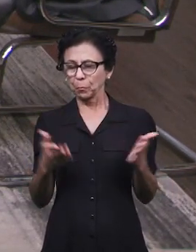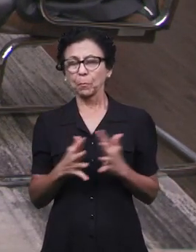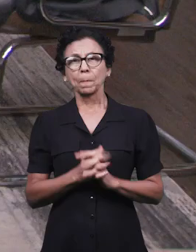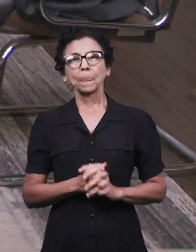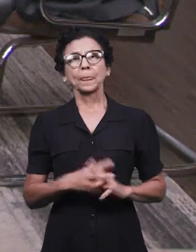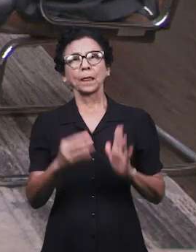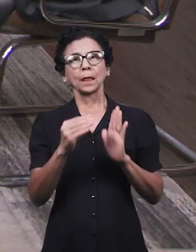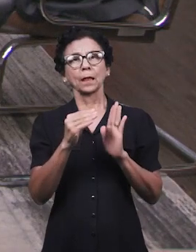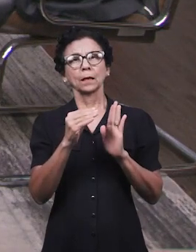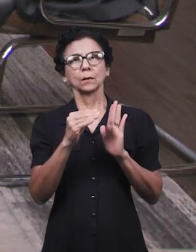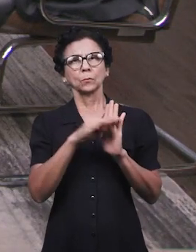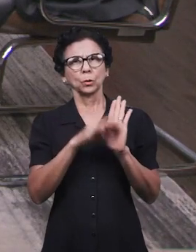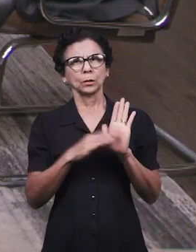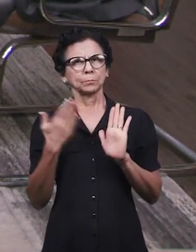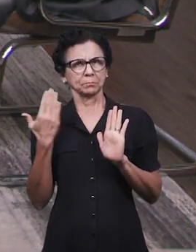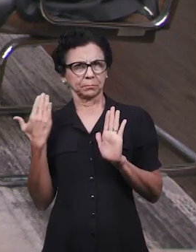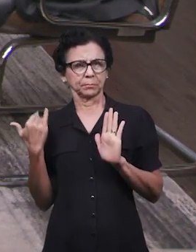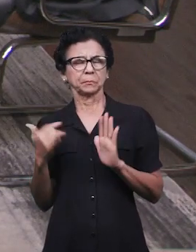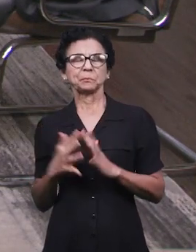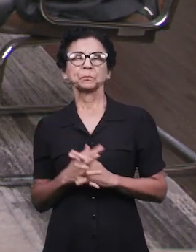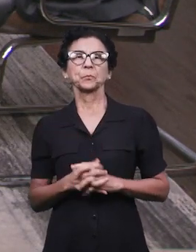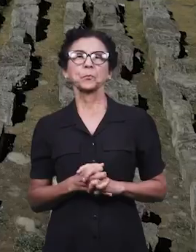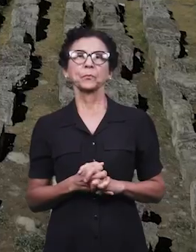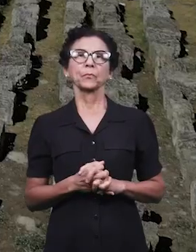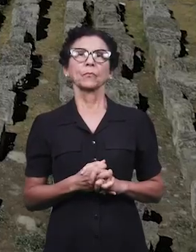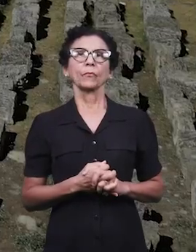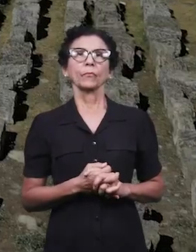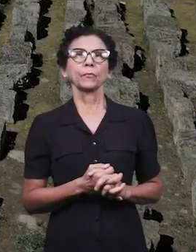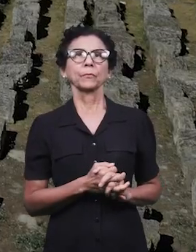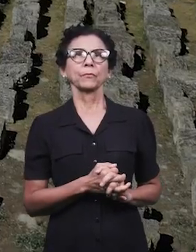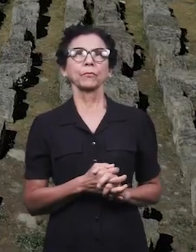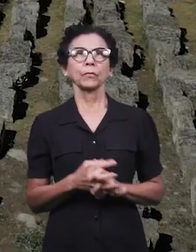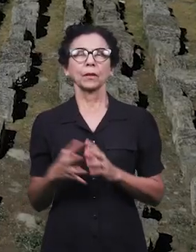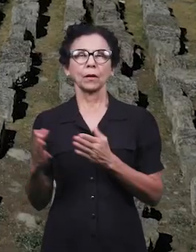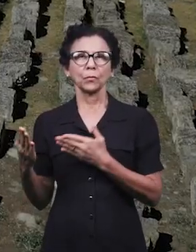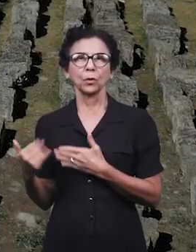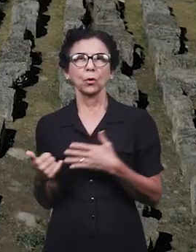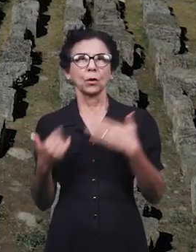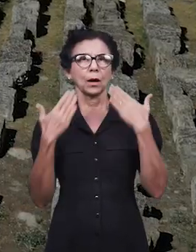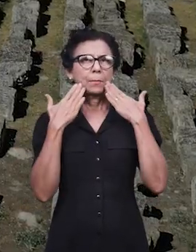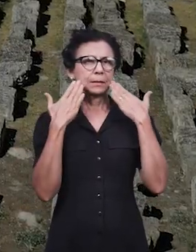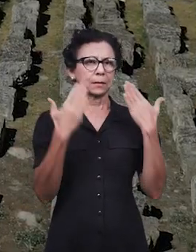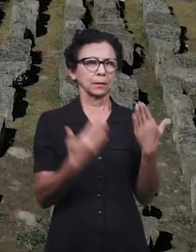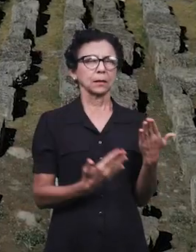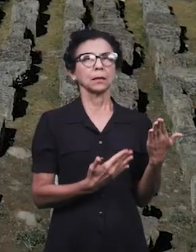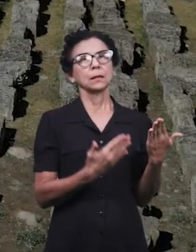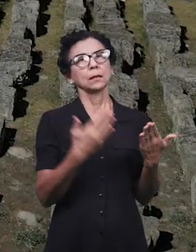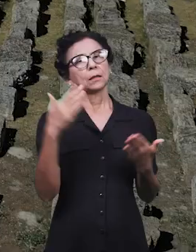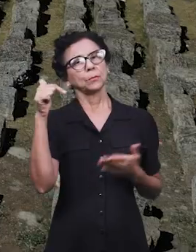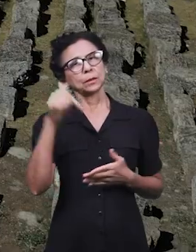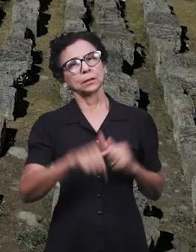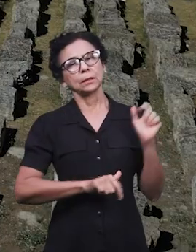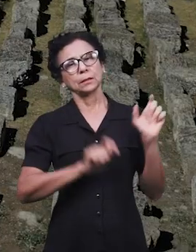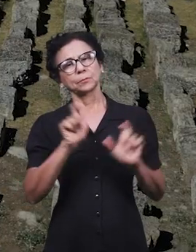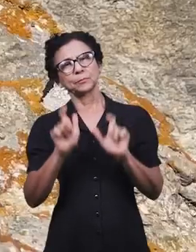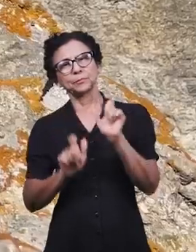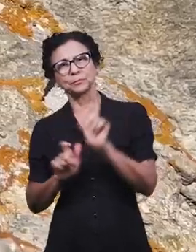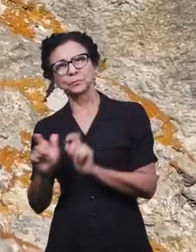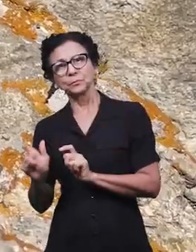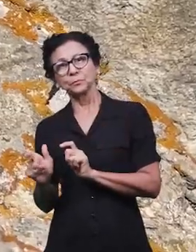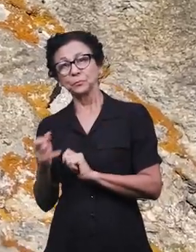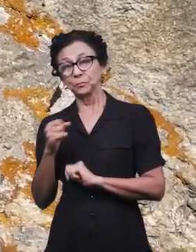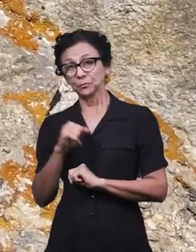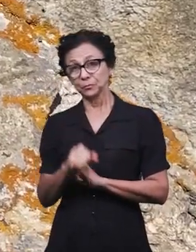edições anteriores desse programa, a gente sempre apresentou os companheiros aqui, você vai conhecê-los melhor, e